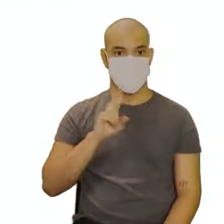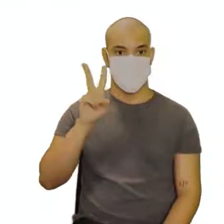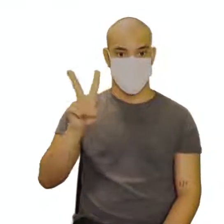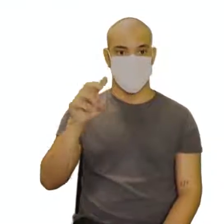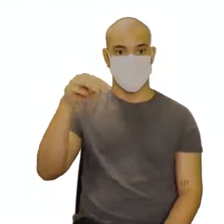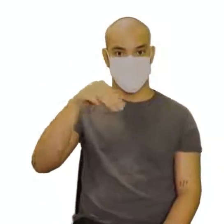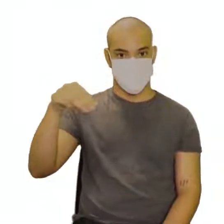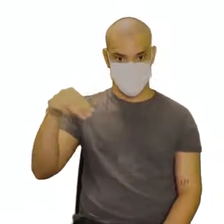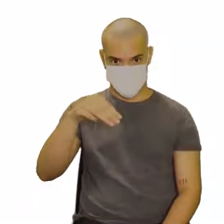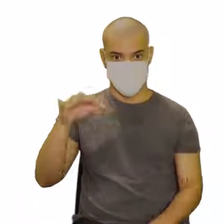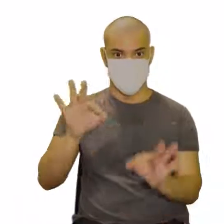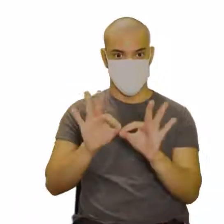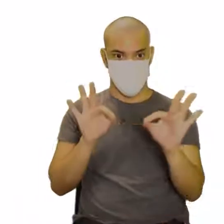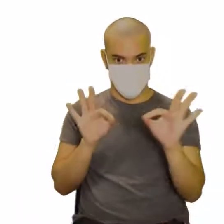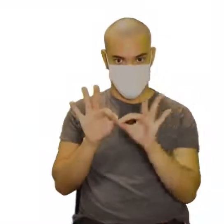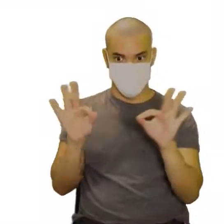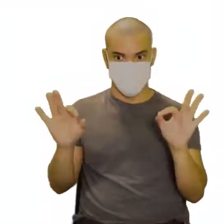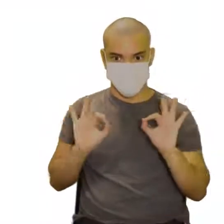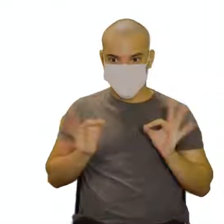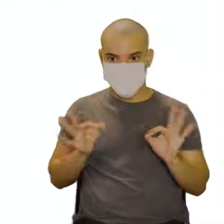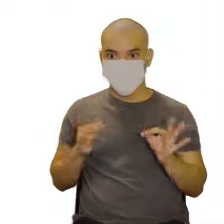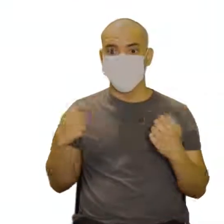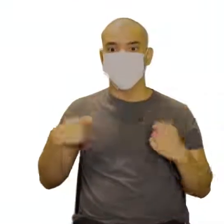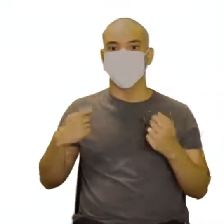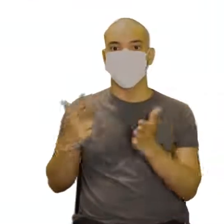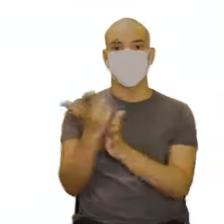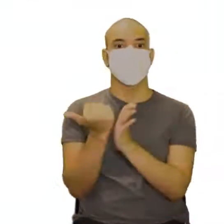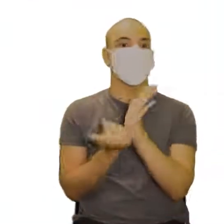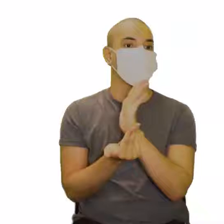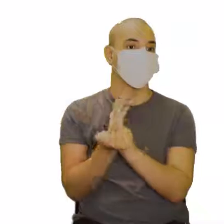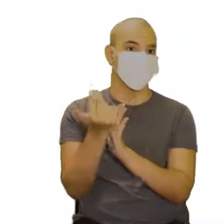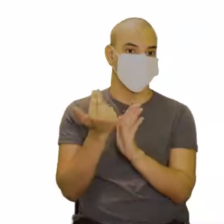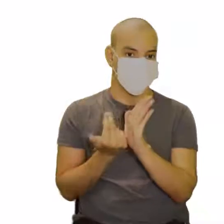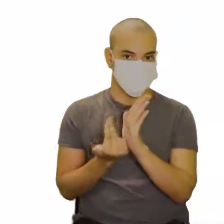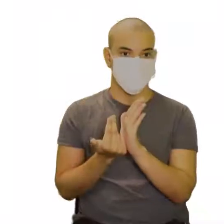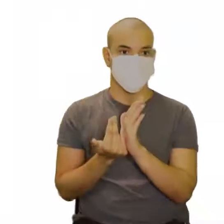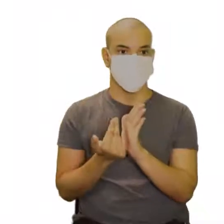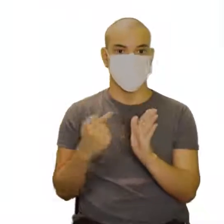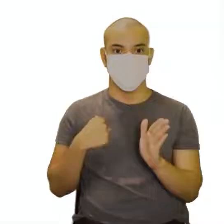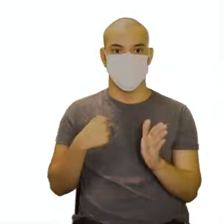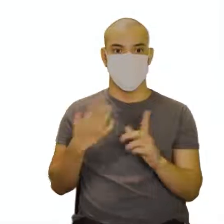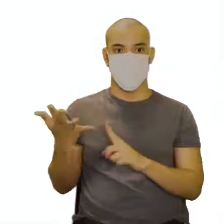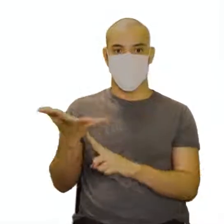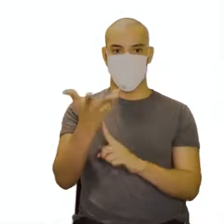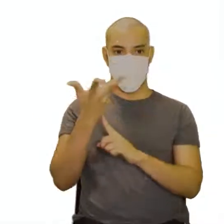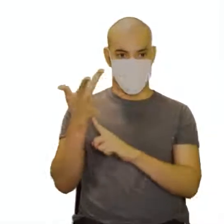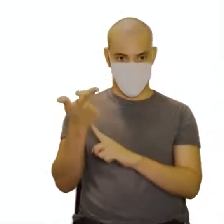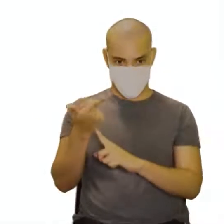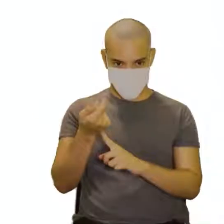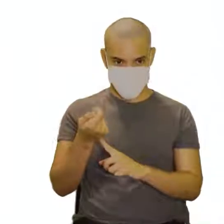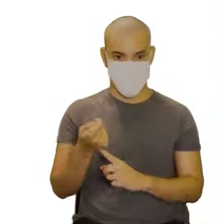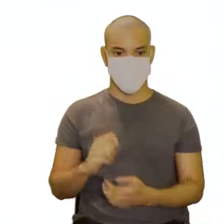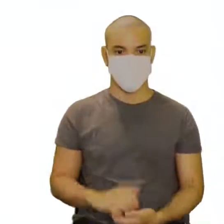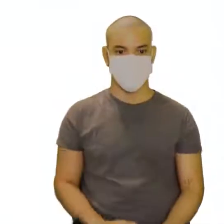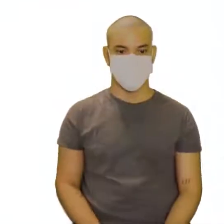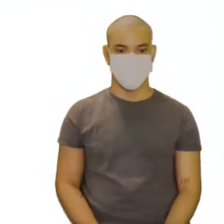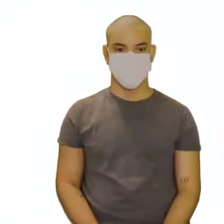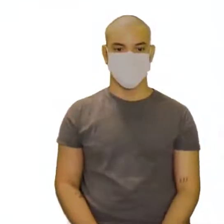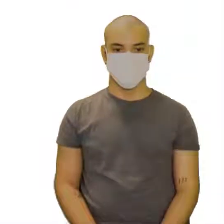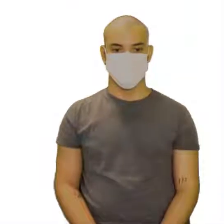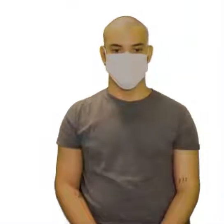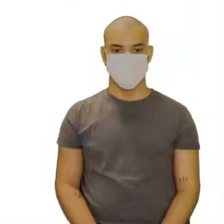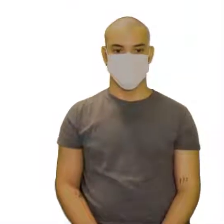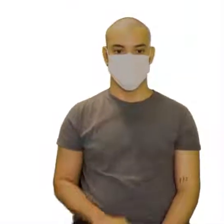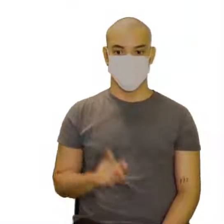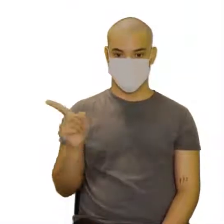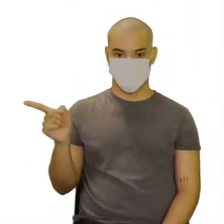de lado, né? Então, deixa eu fazer um desenho aqui. Minha arte moderna contemporânea. Então, tá aqui,